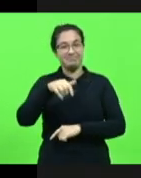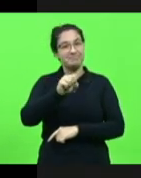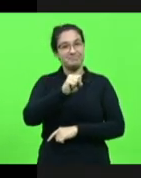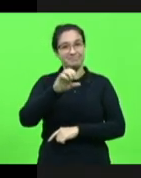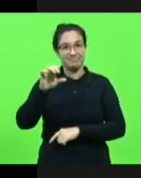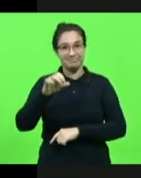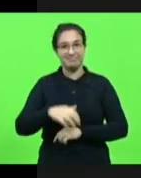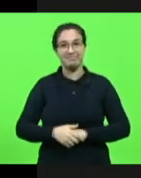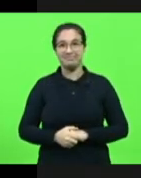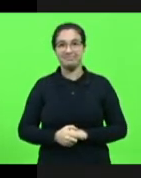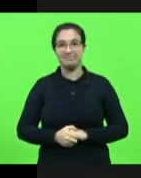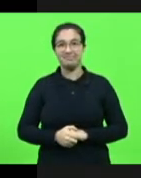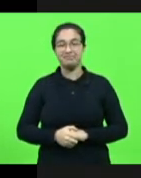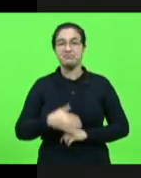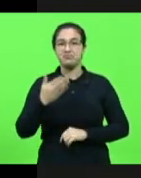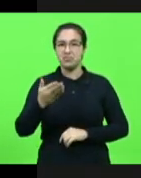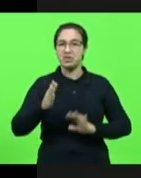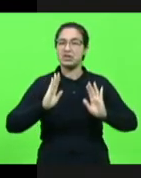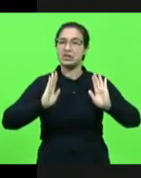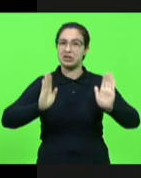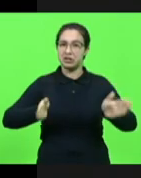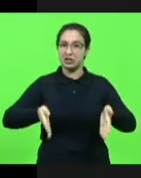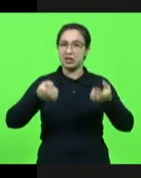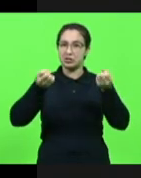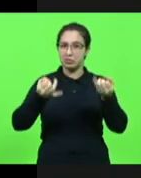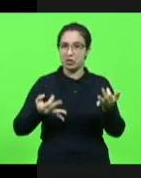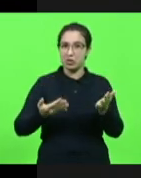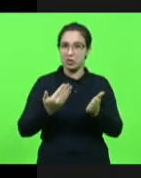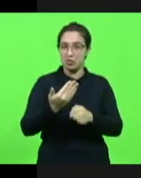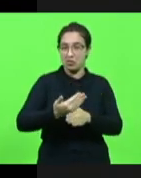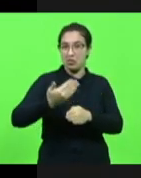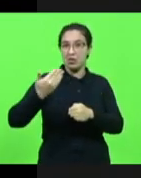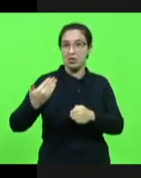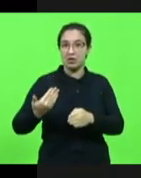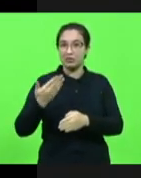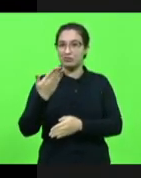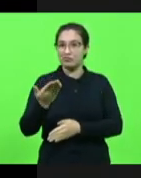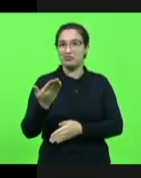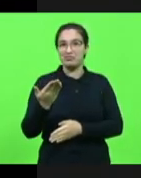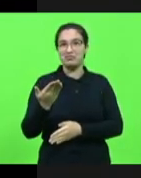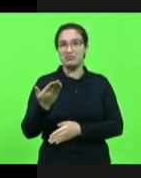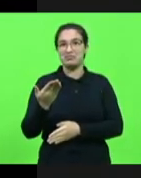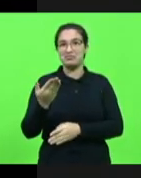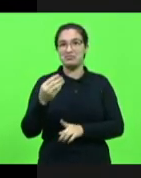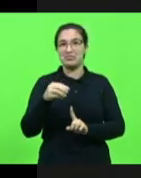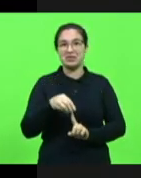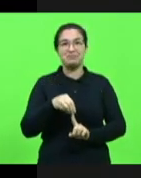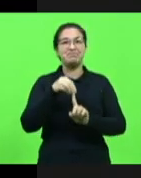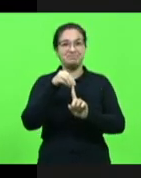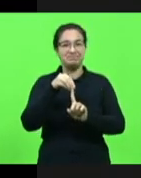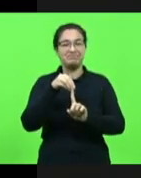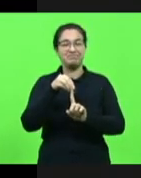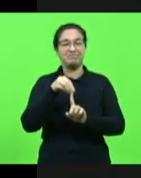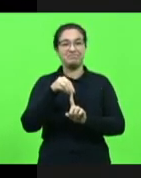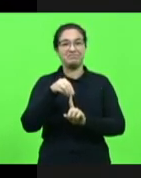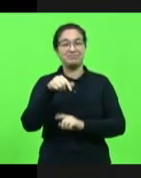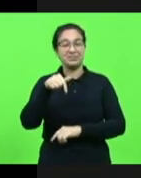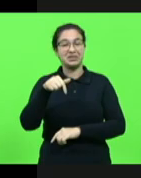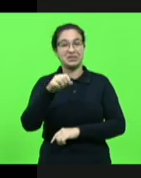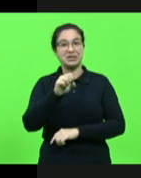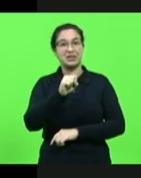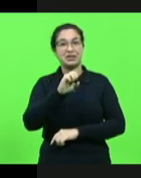dúvida nenhuma, é aquilo que foi dito por aqueles que me antecederam. Você é um ícone que faz o nosso Estado ser